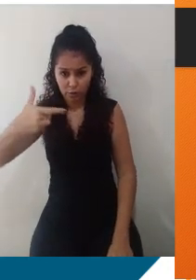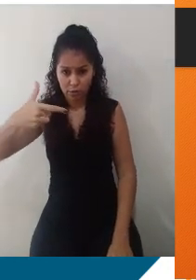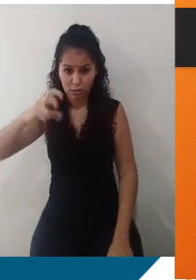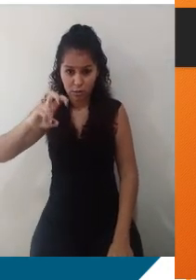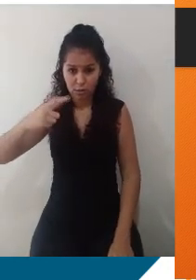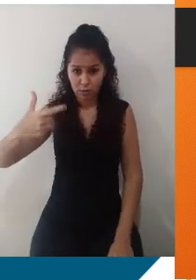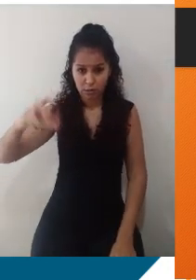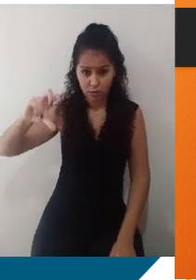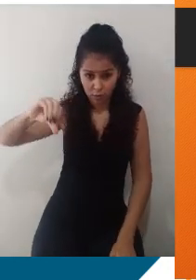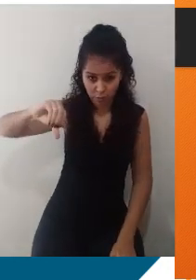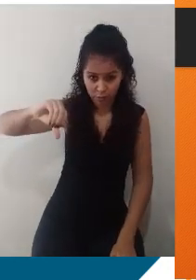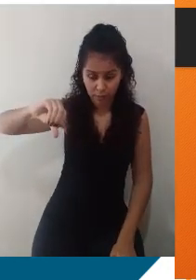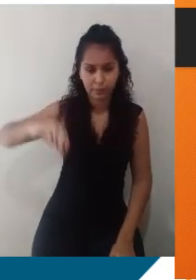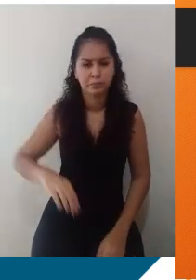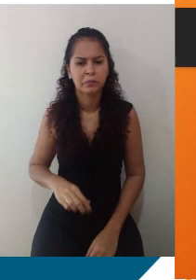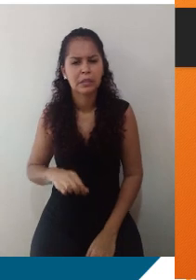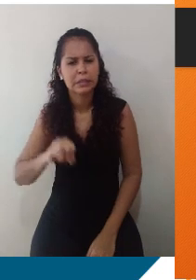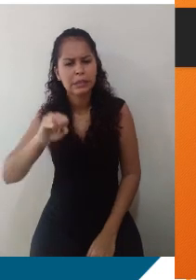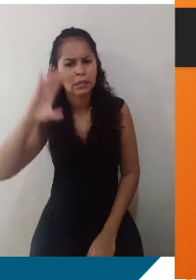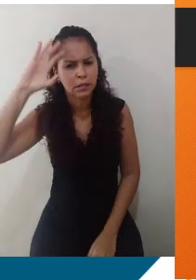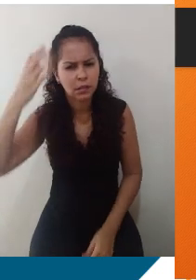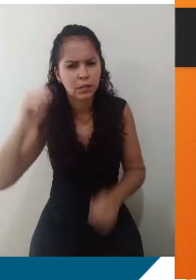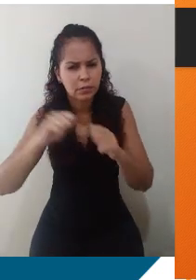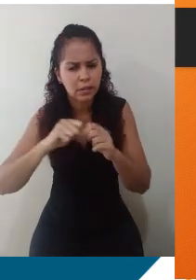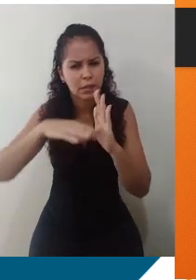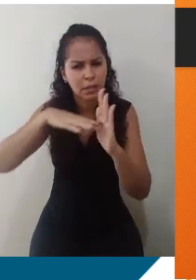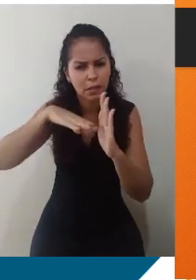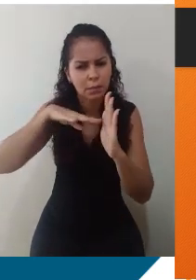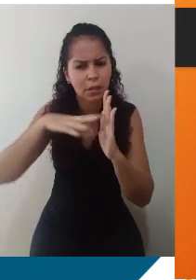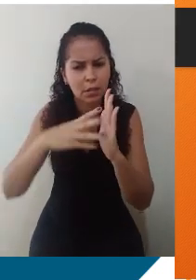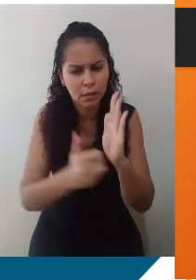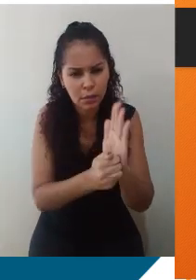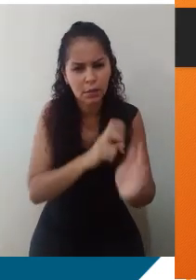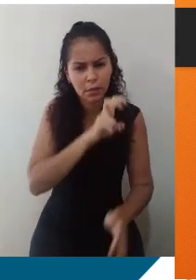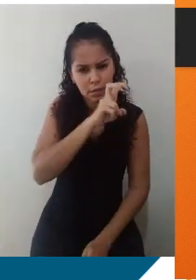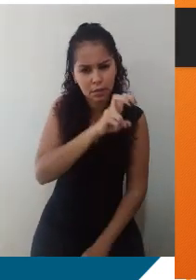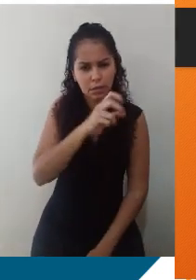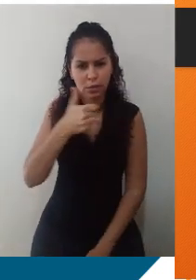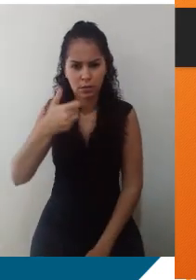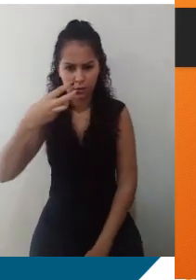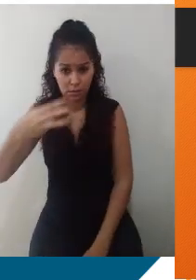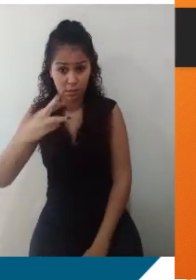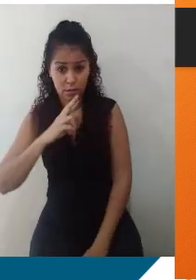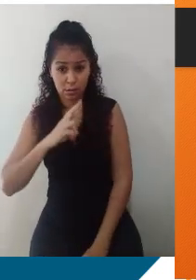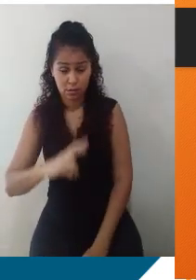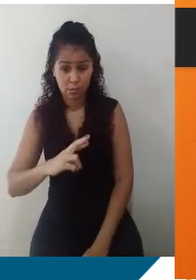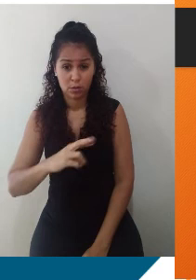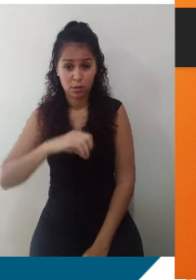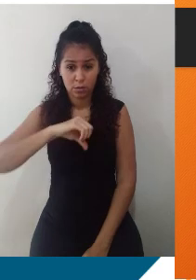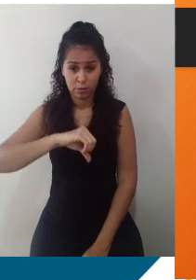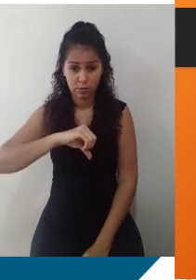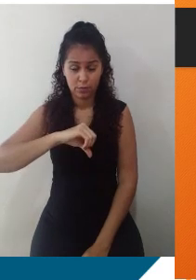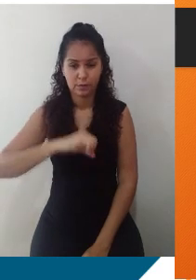e 25. Se a gente decide fazer a média aritmética de 5 e 13, o resultado